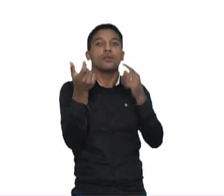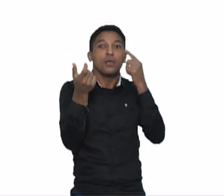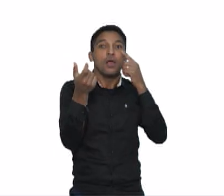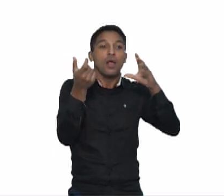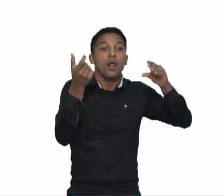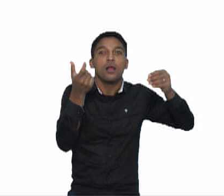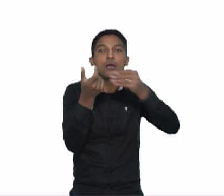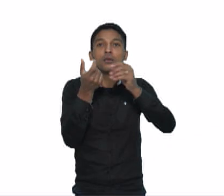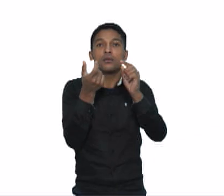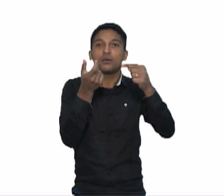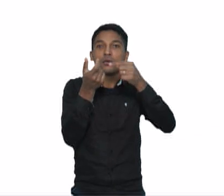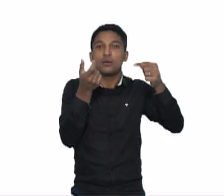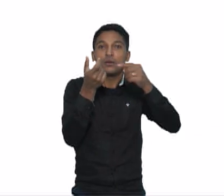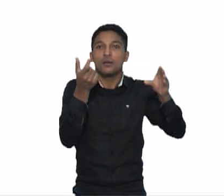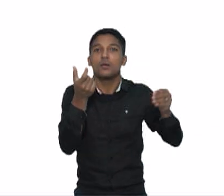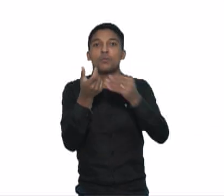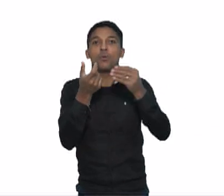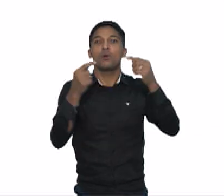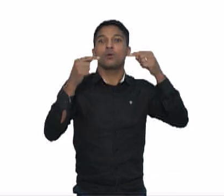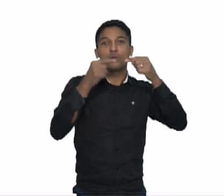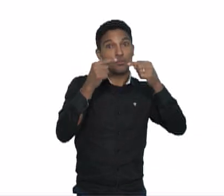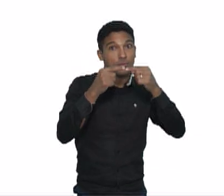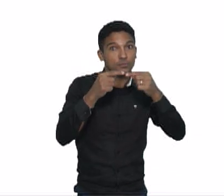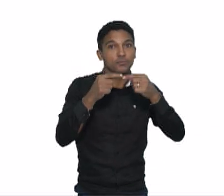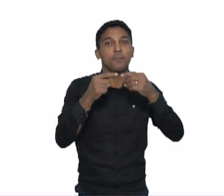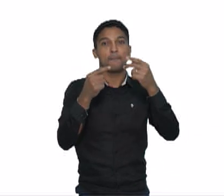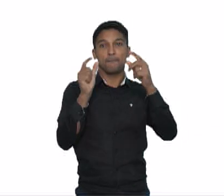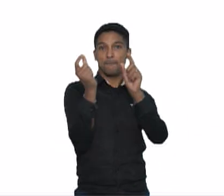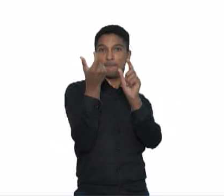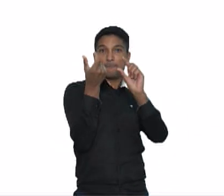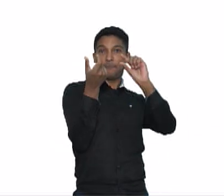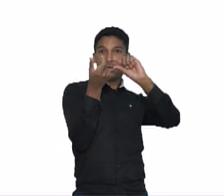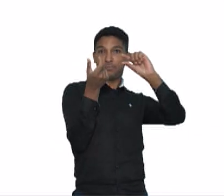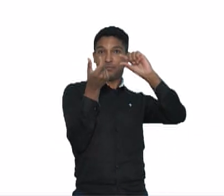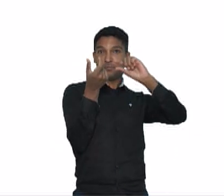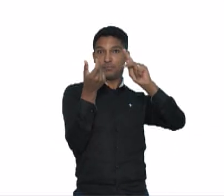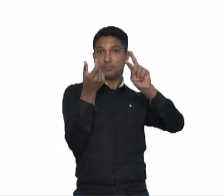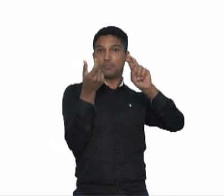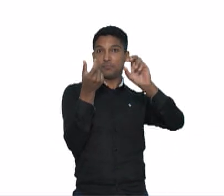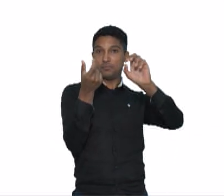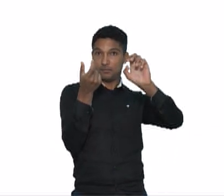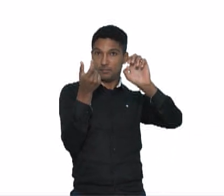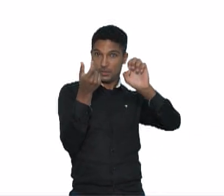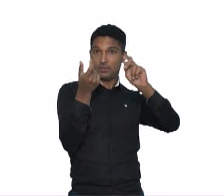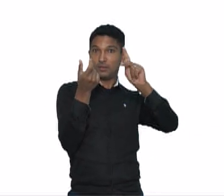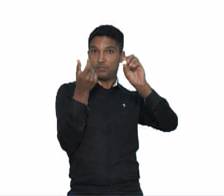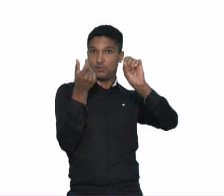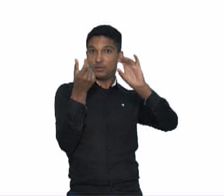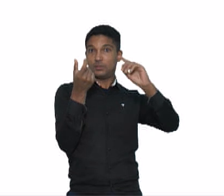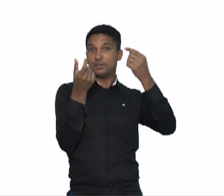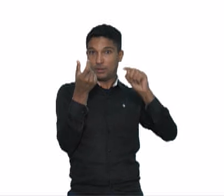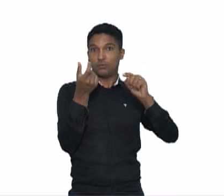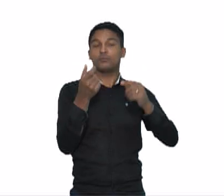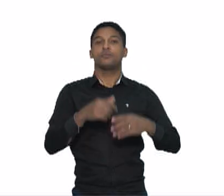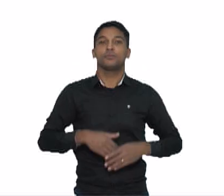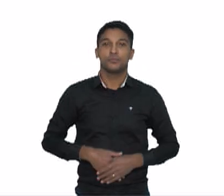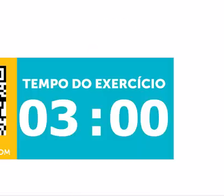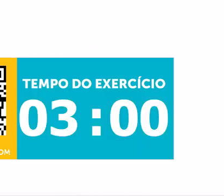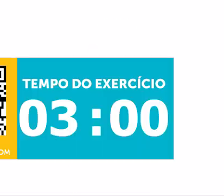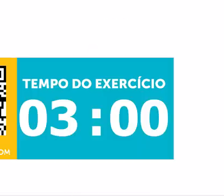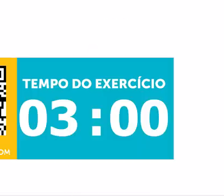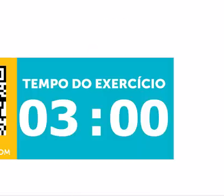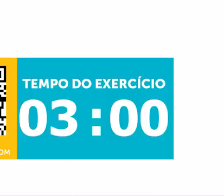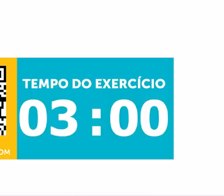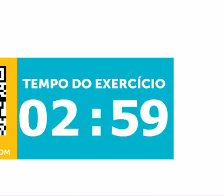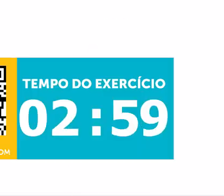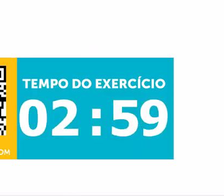precisa de complemento, ou seja, não pede objeto. Exemplo, a mensagem chegou. A mensagem